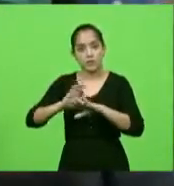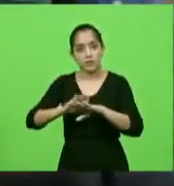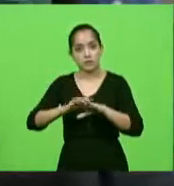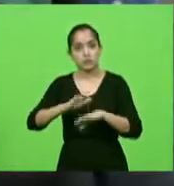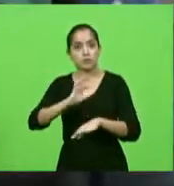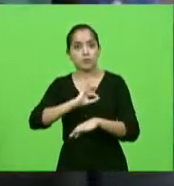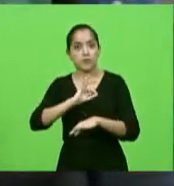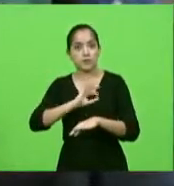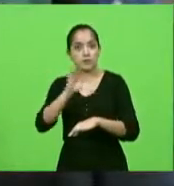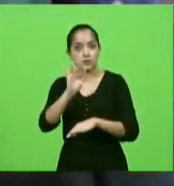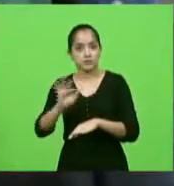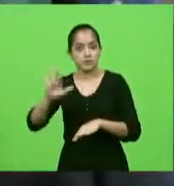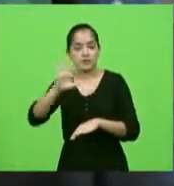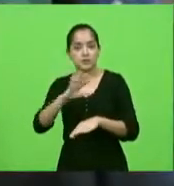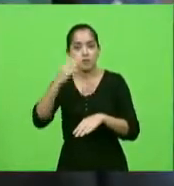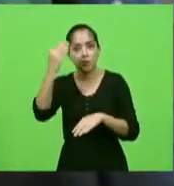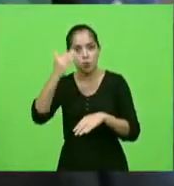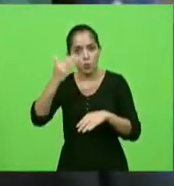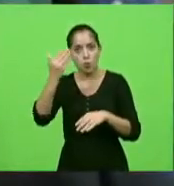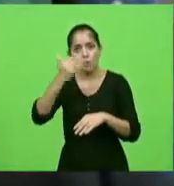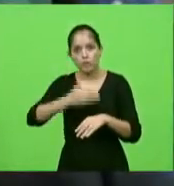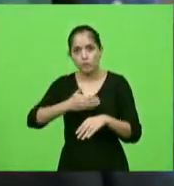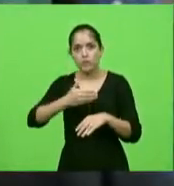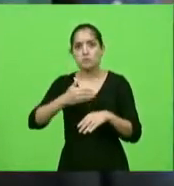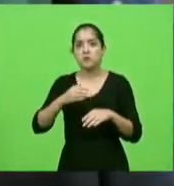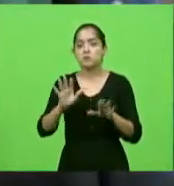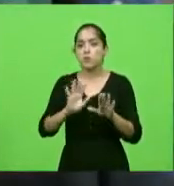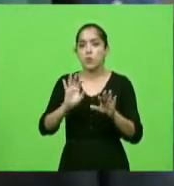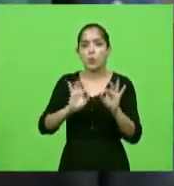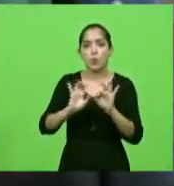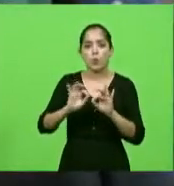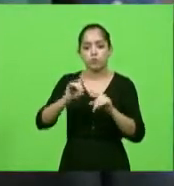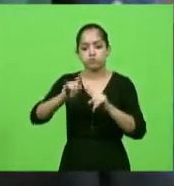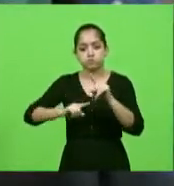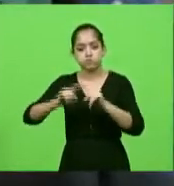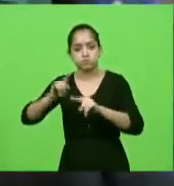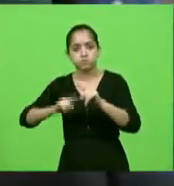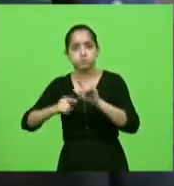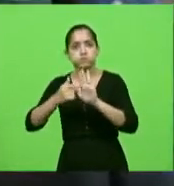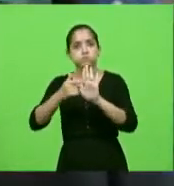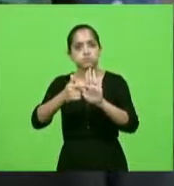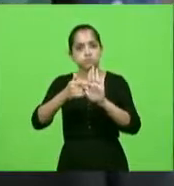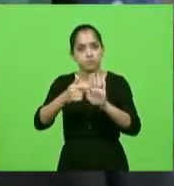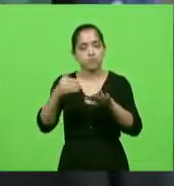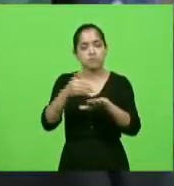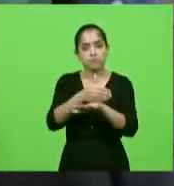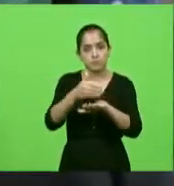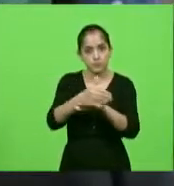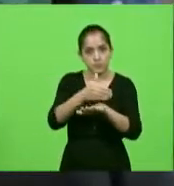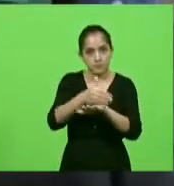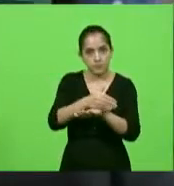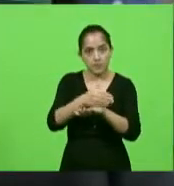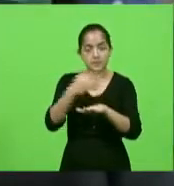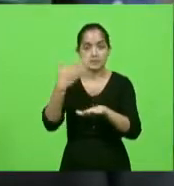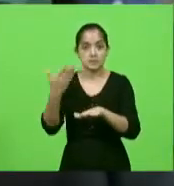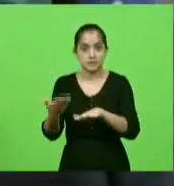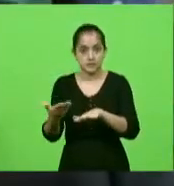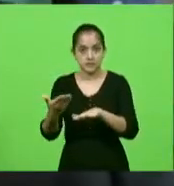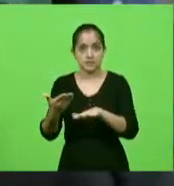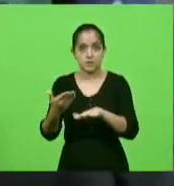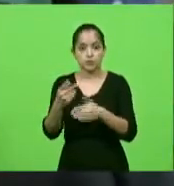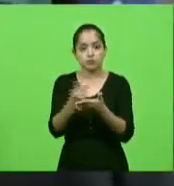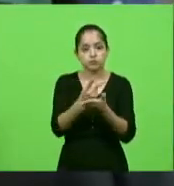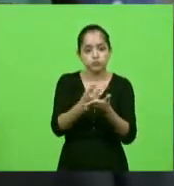Federal confirma a incorrência de qualquer elemento ou indício que ateste para participação no cometimento